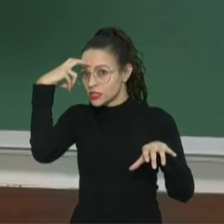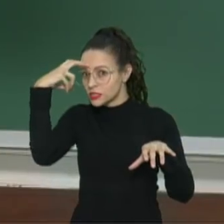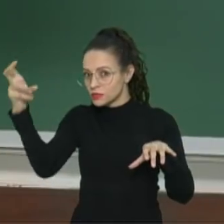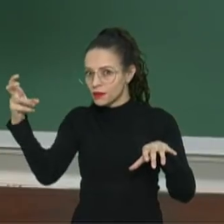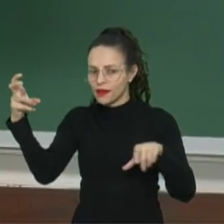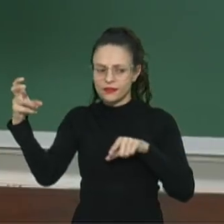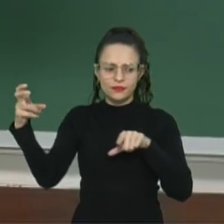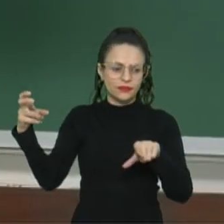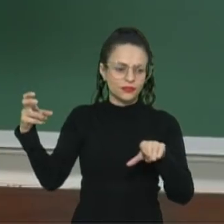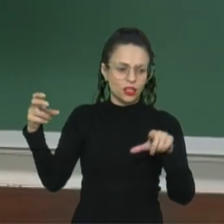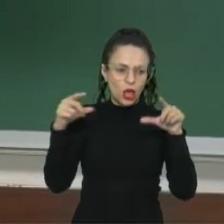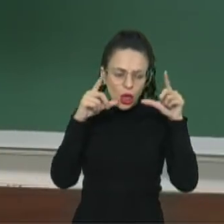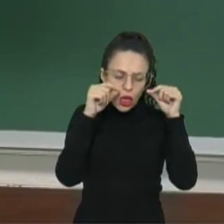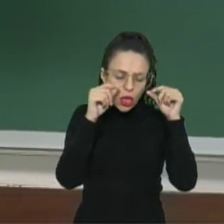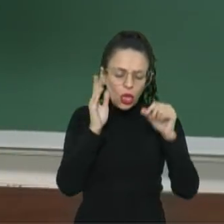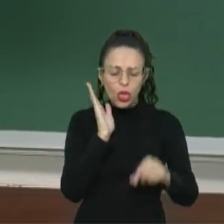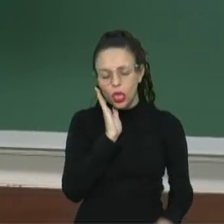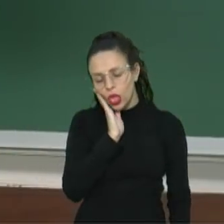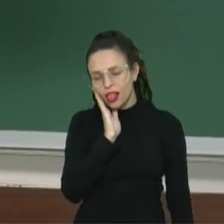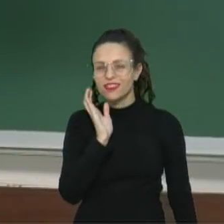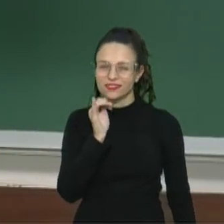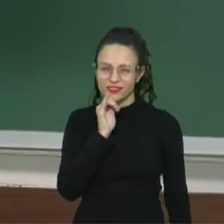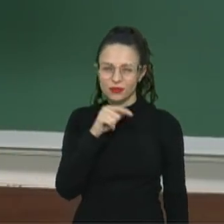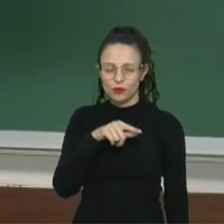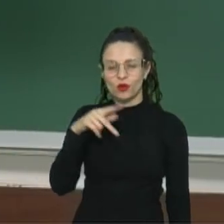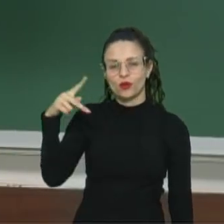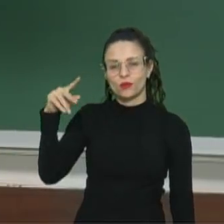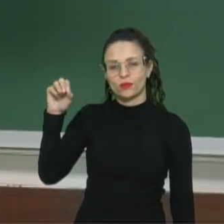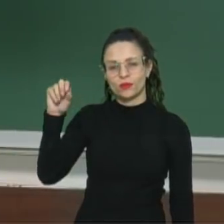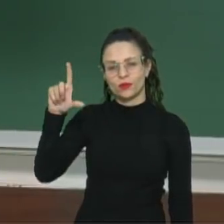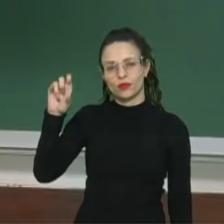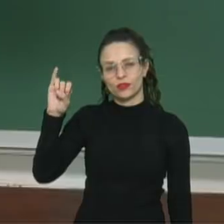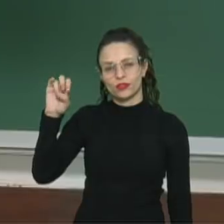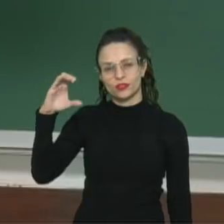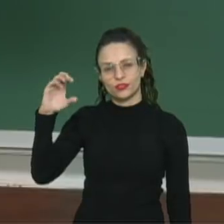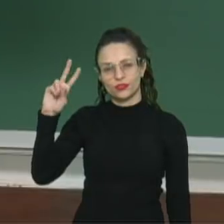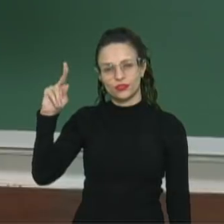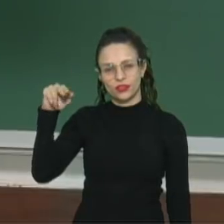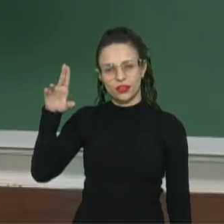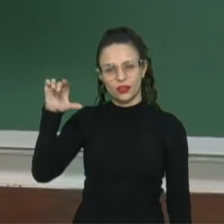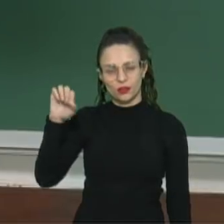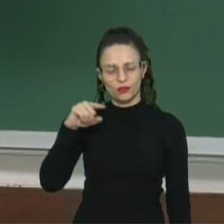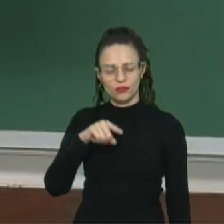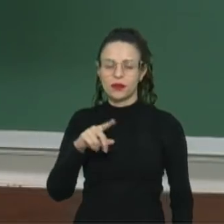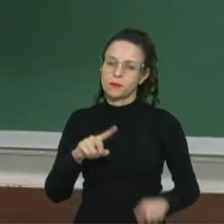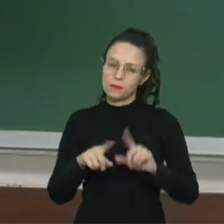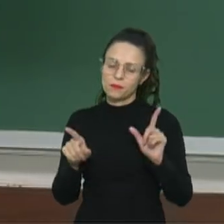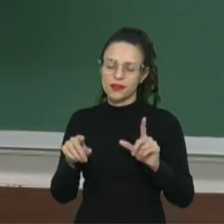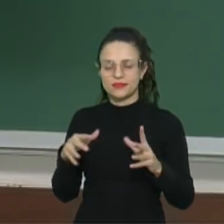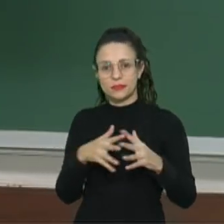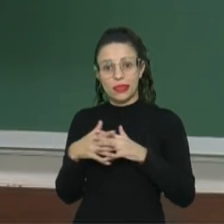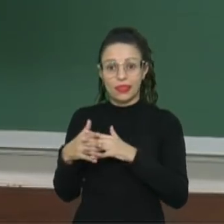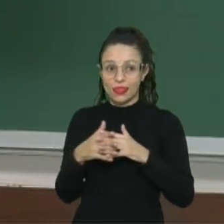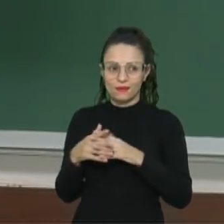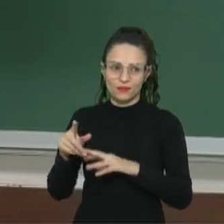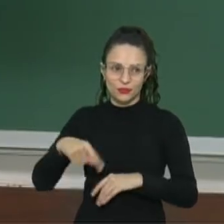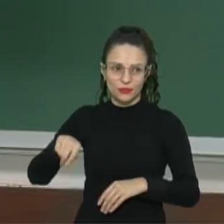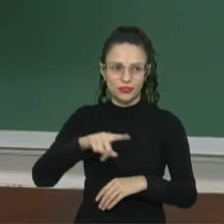são dorminhocos, né? Como é o caso do polichinelo, mas estão sempre entrando em confusão.